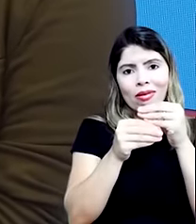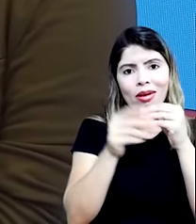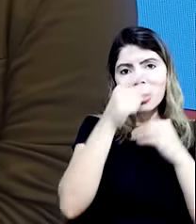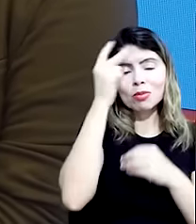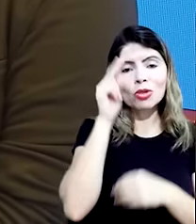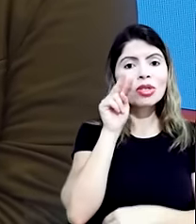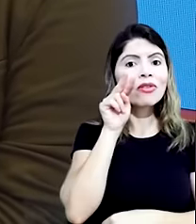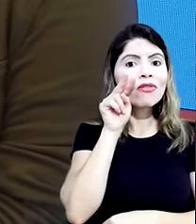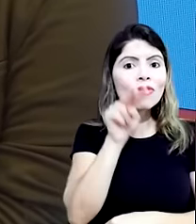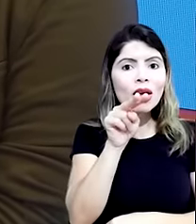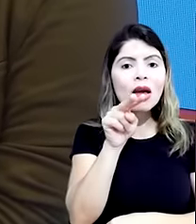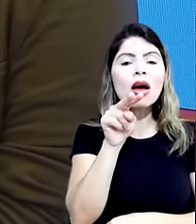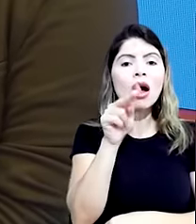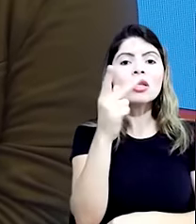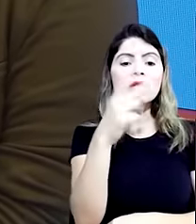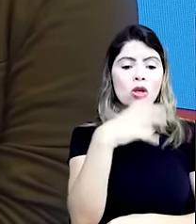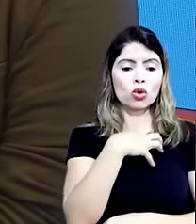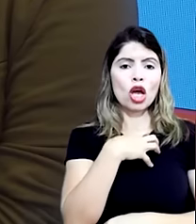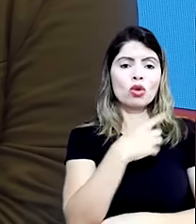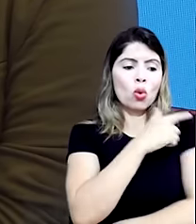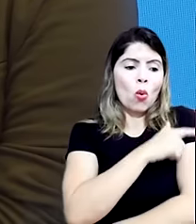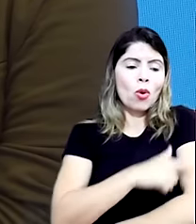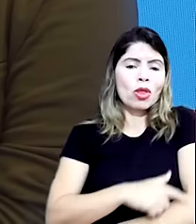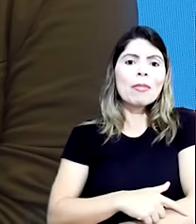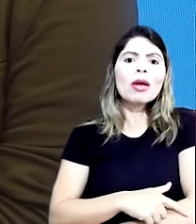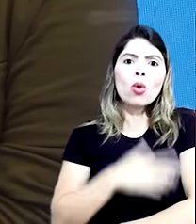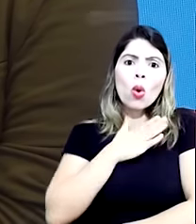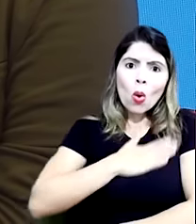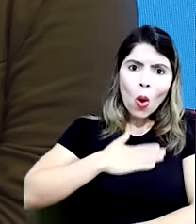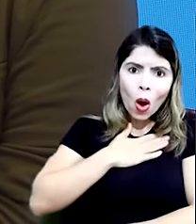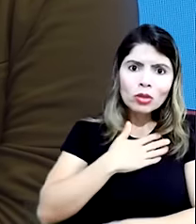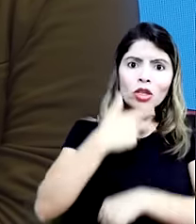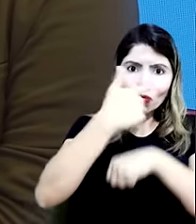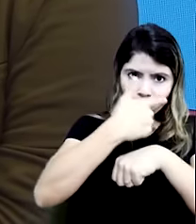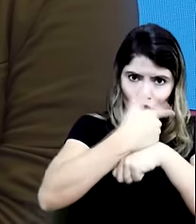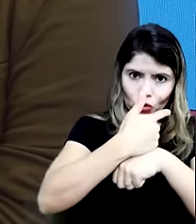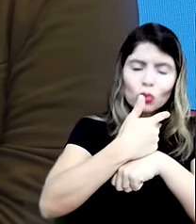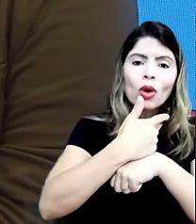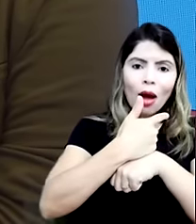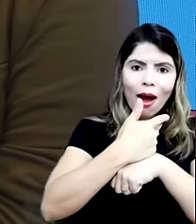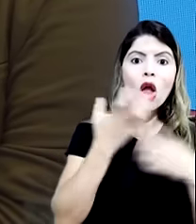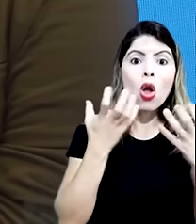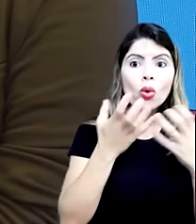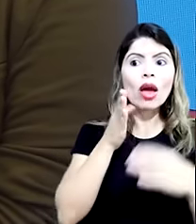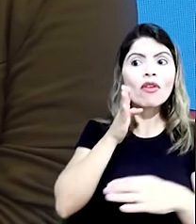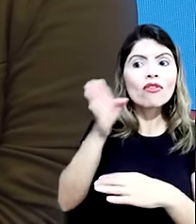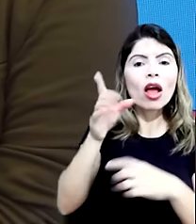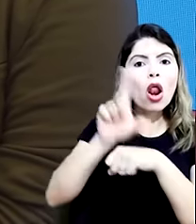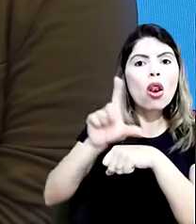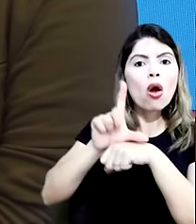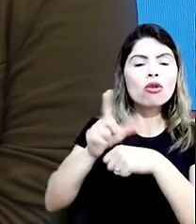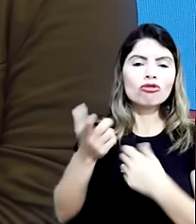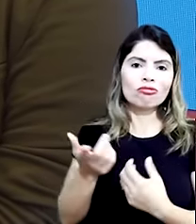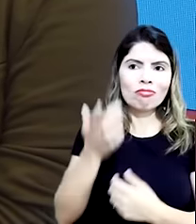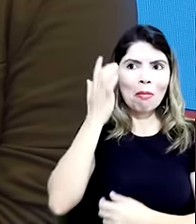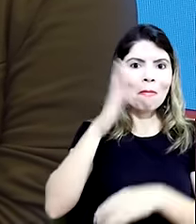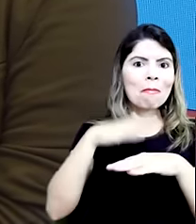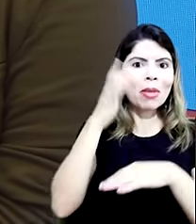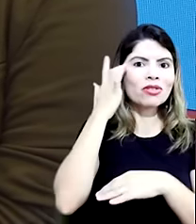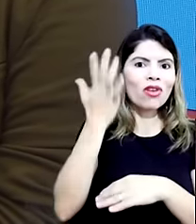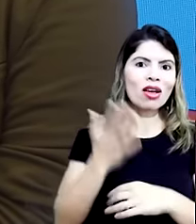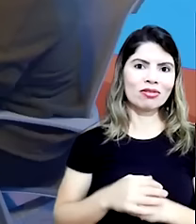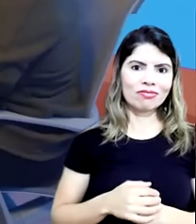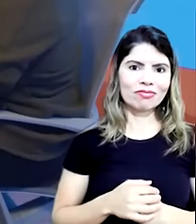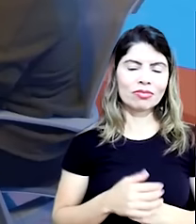estabelecimento e quando você tá na internet na verdade você expõe e as pessoas vão te achar muito mais fácil ali então tem muitos cursos hoje em